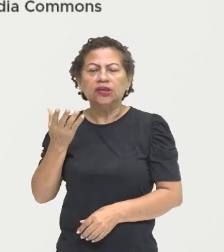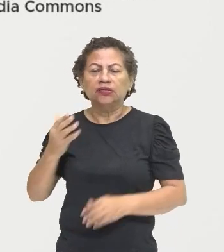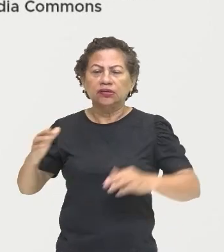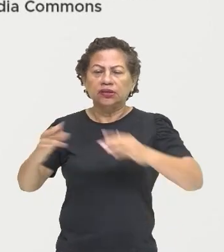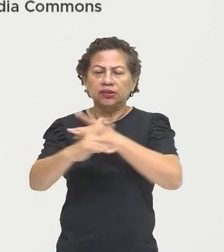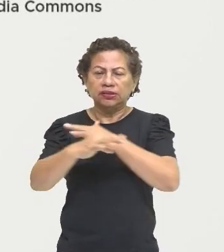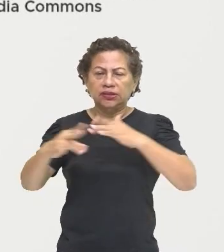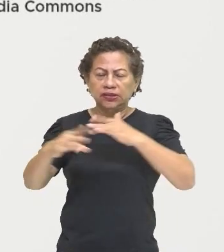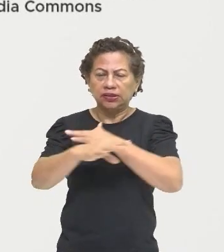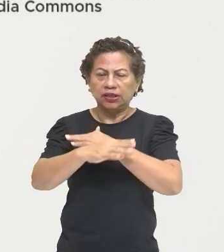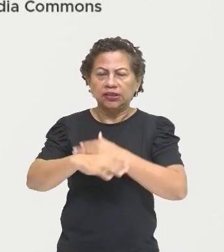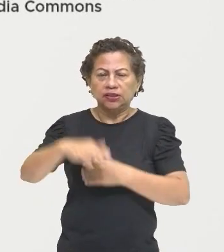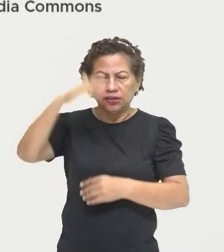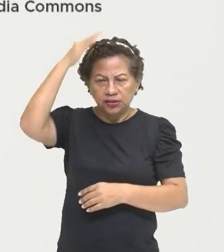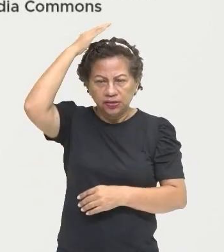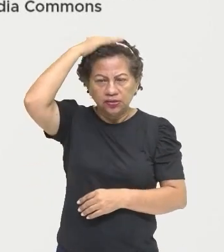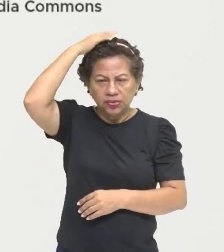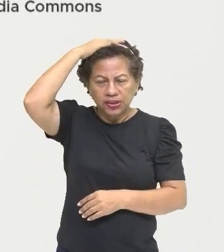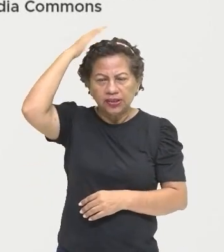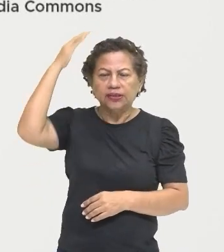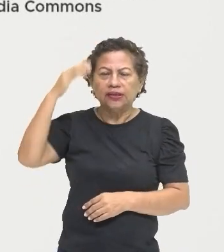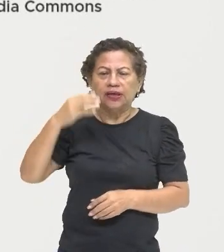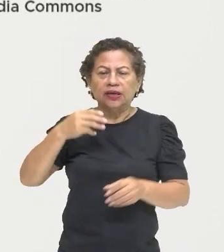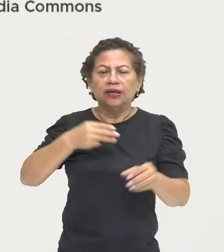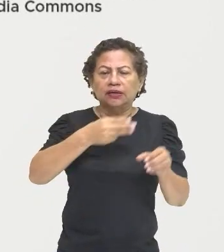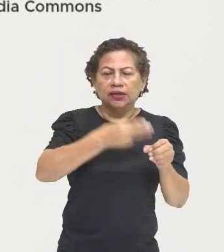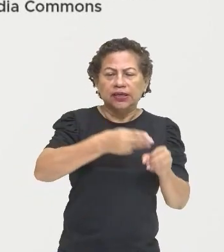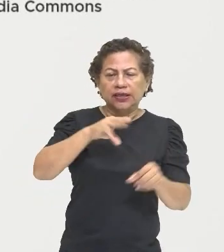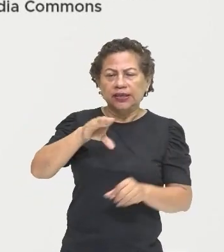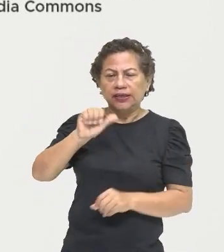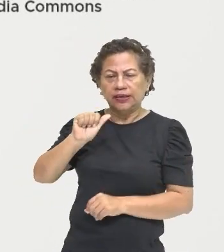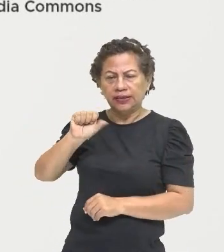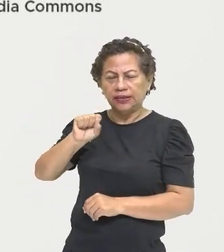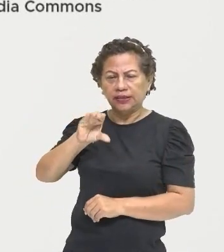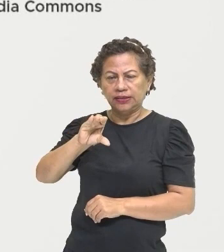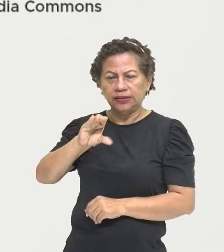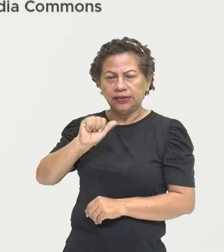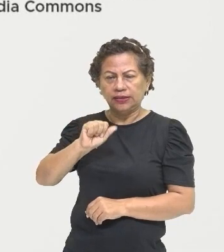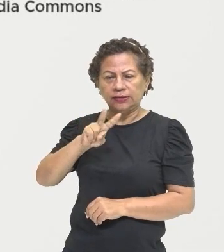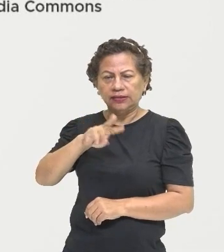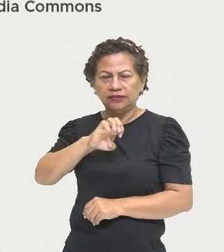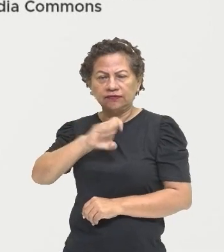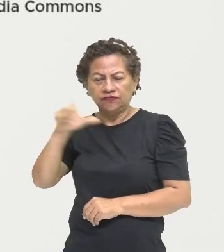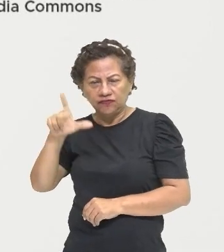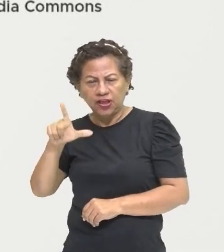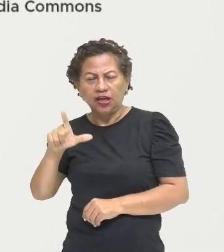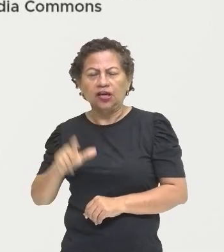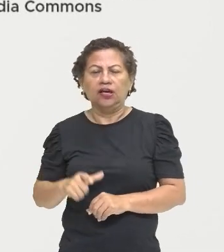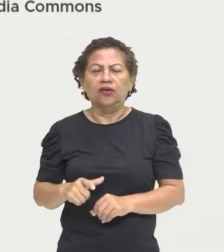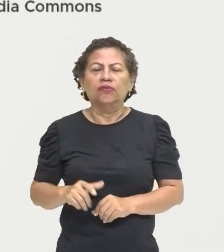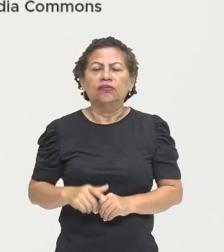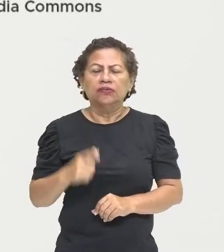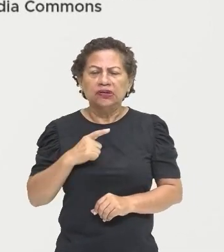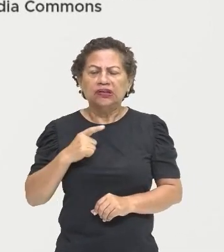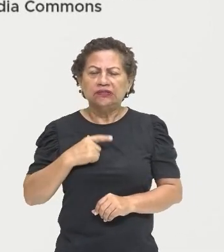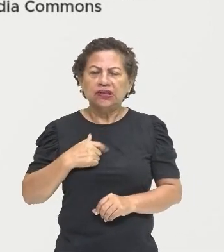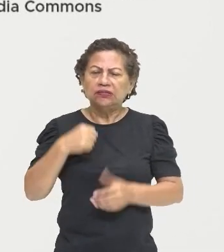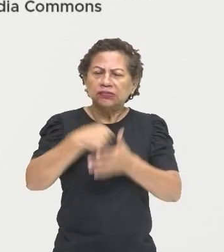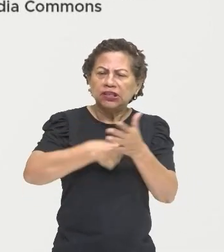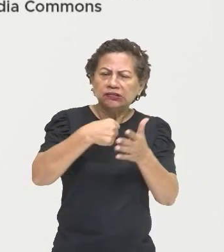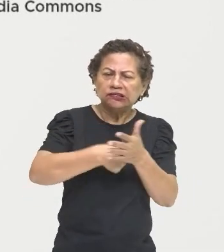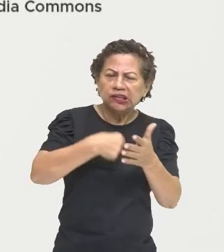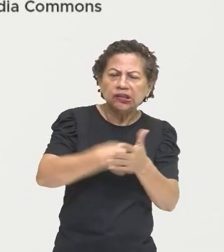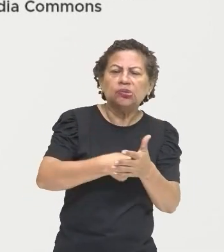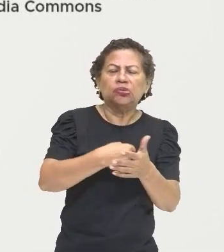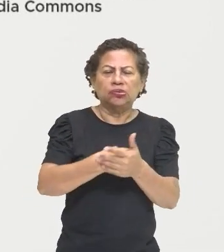a reordenar o processo de luta que havia sido perdido durante o governo militar. E a gente tem algumas agendas